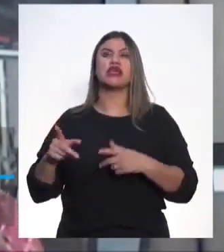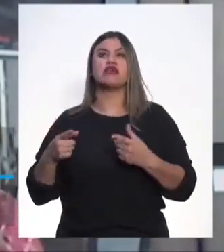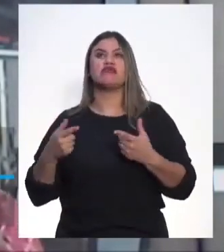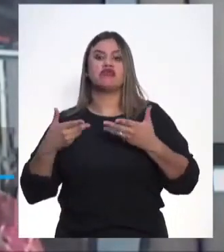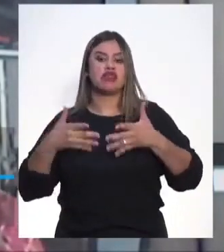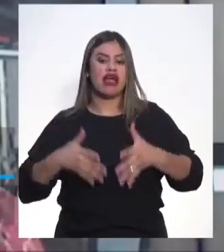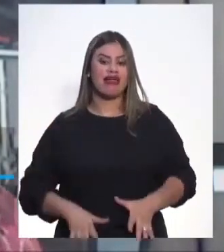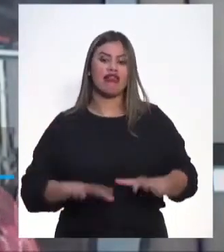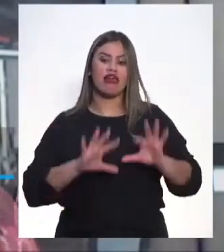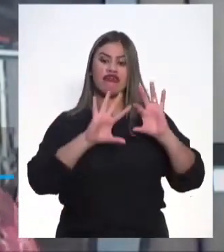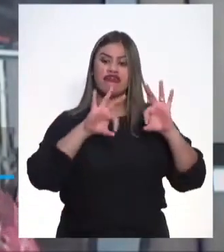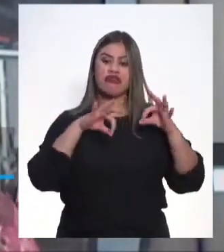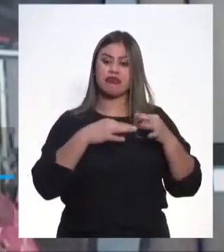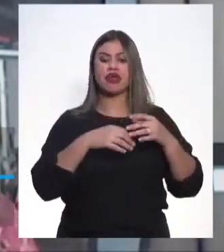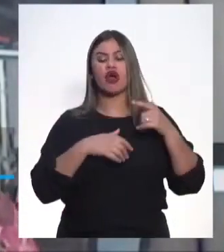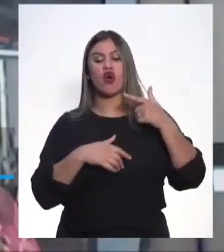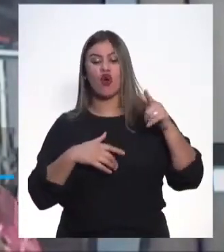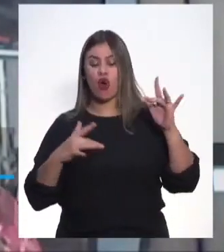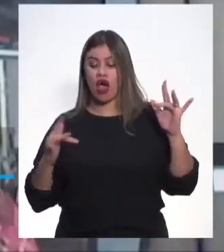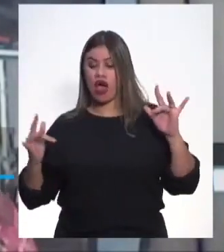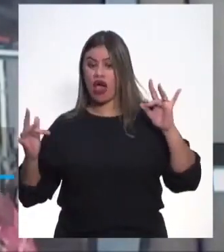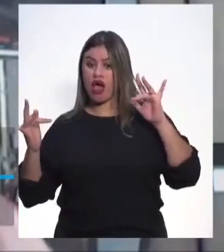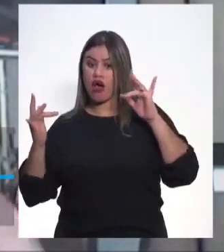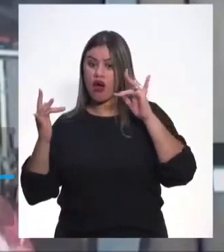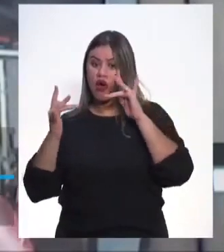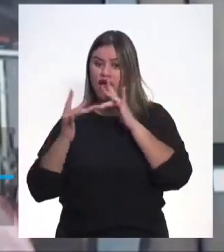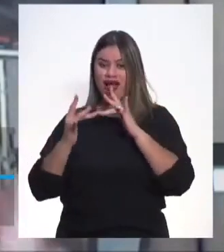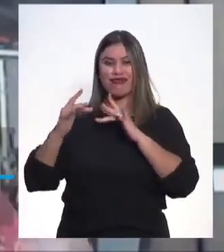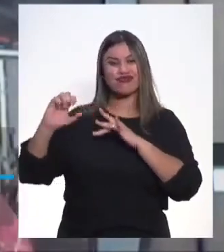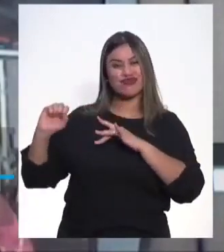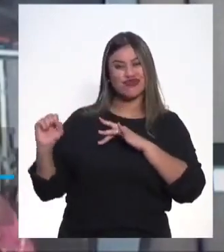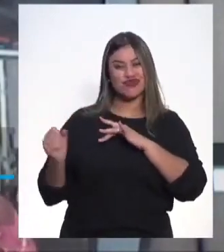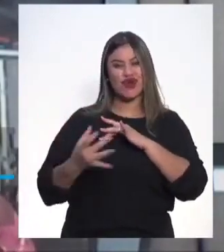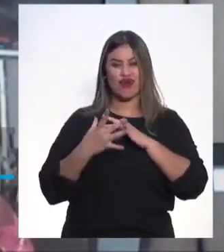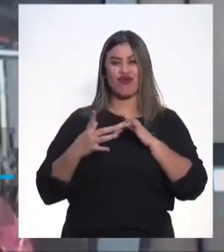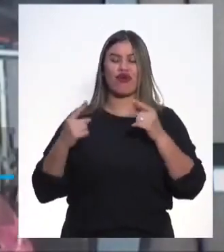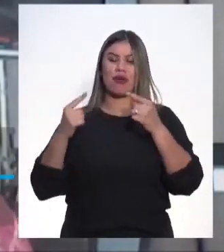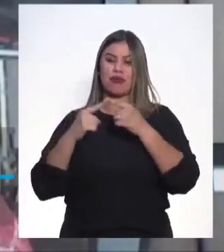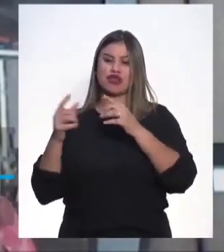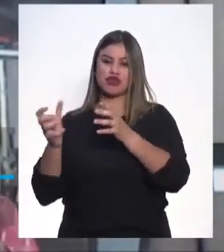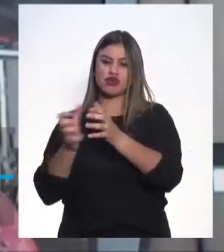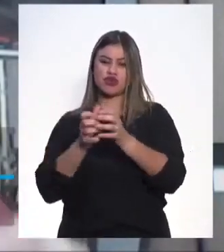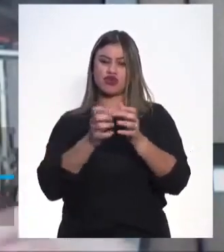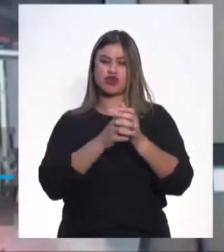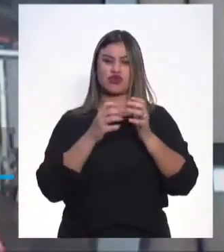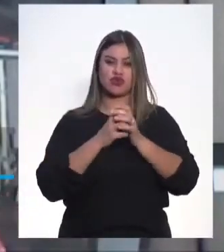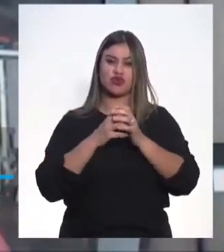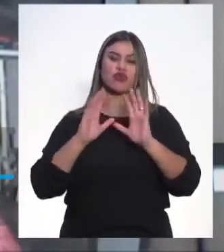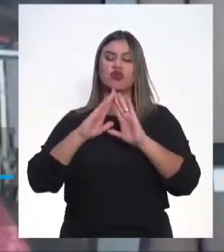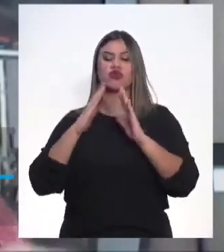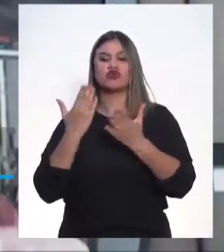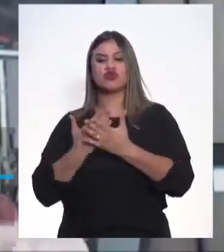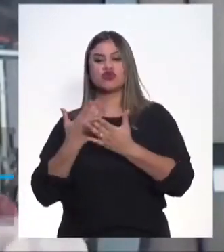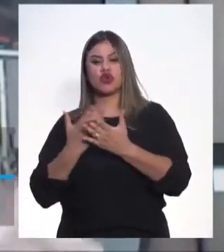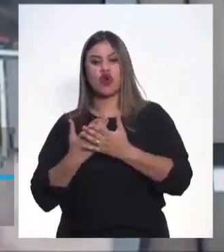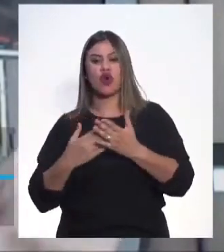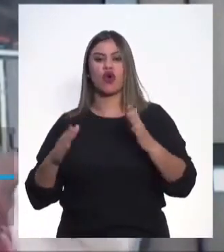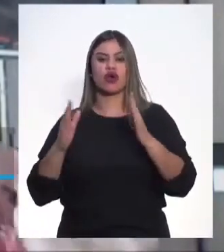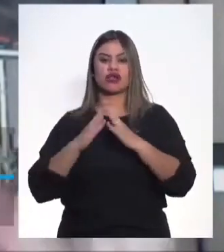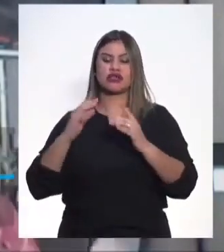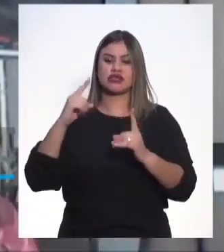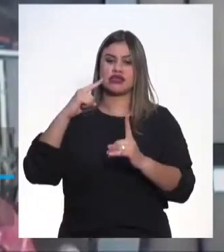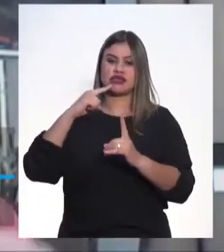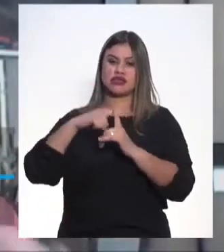família, ele entra em contato com este novo, que são os diferentes grupos, na escola, na igreja, nos grupos